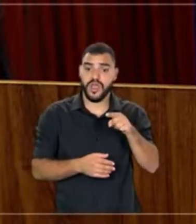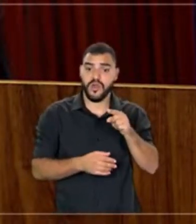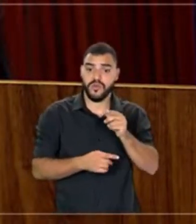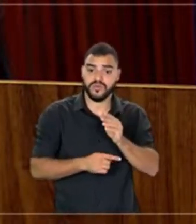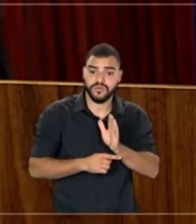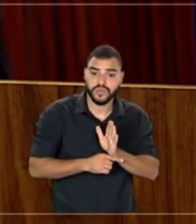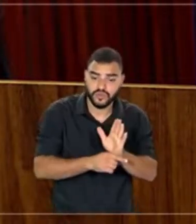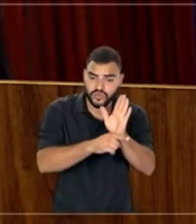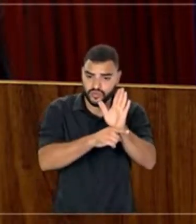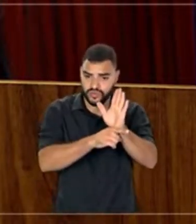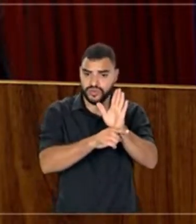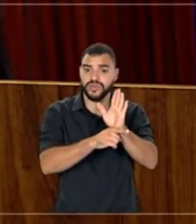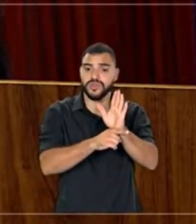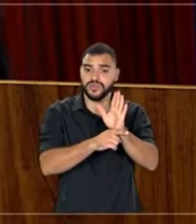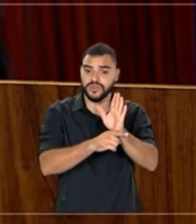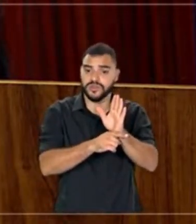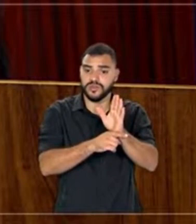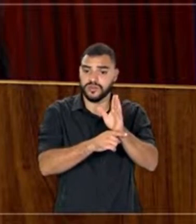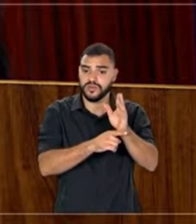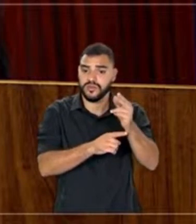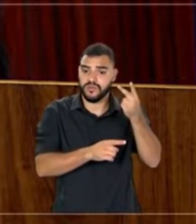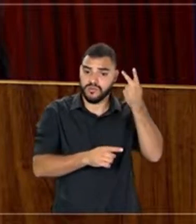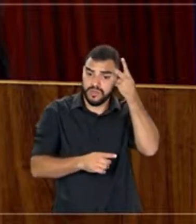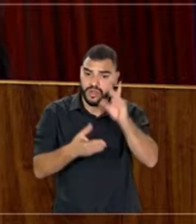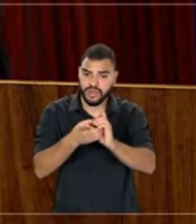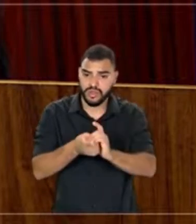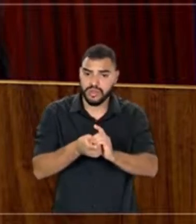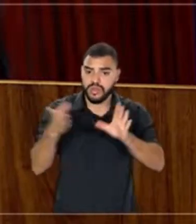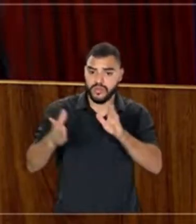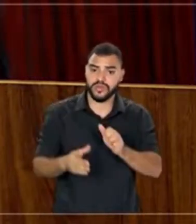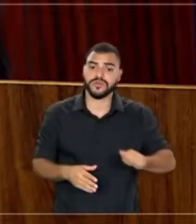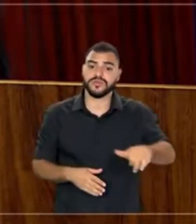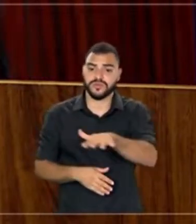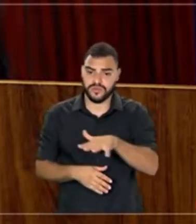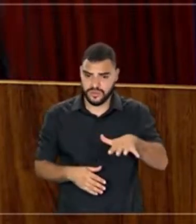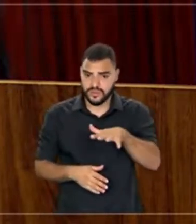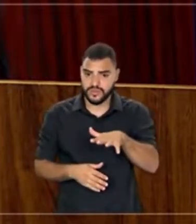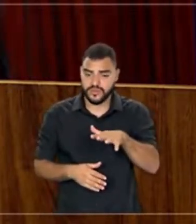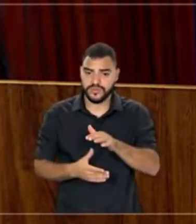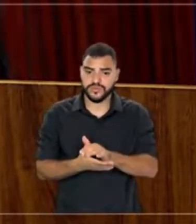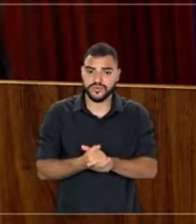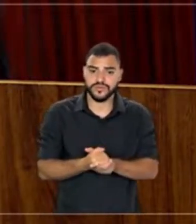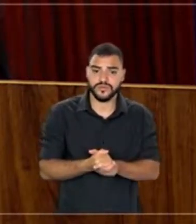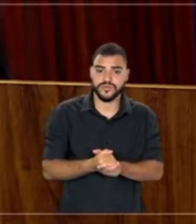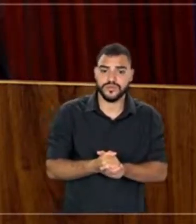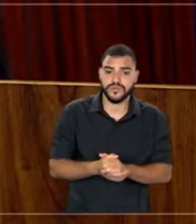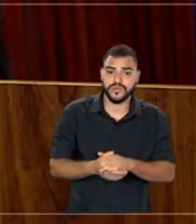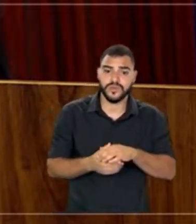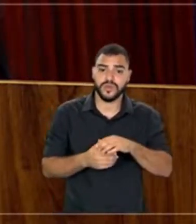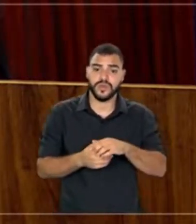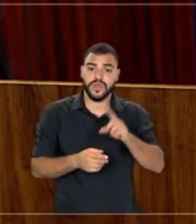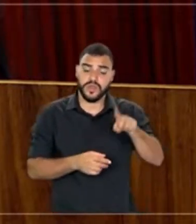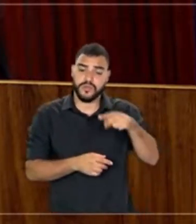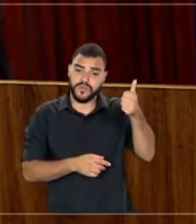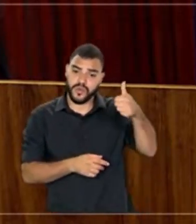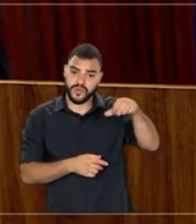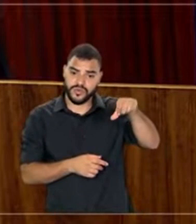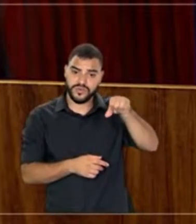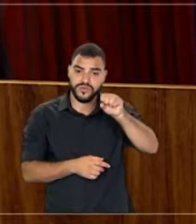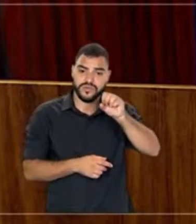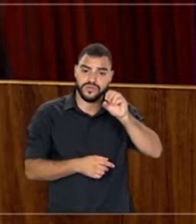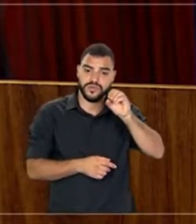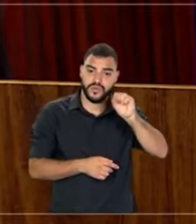constitucional para o exercício da democracia. É isso que o legislador constituinte, em